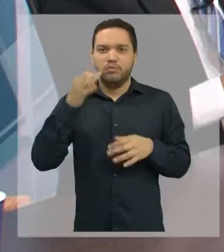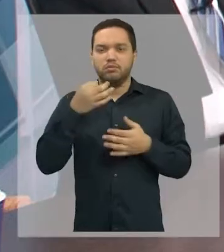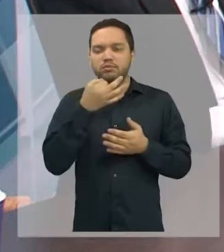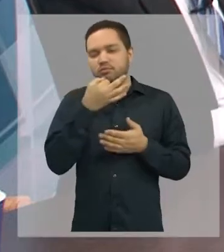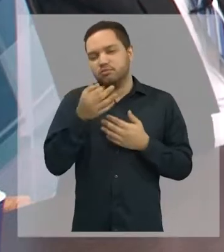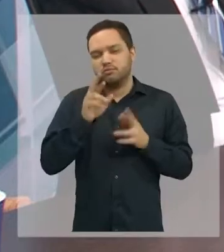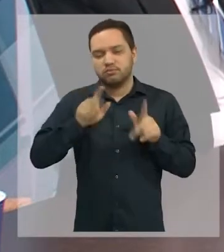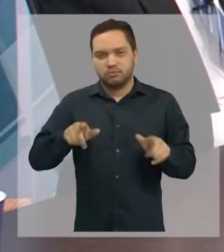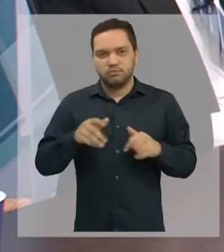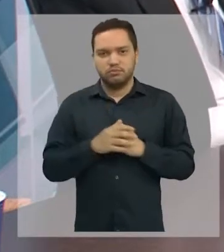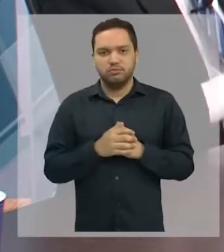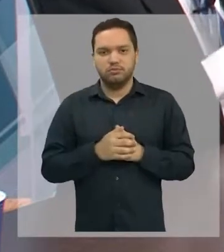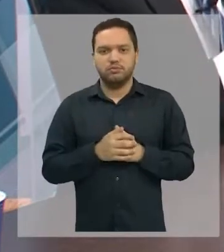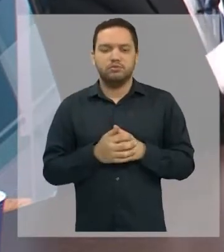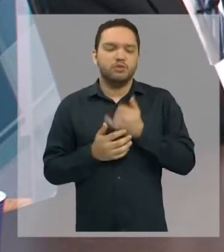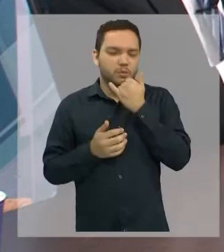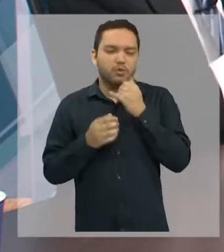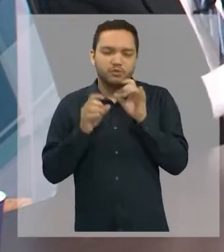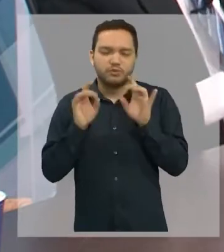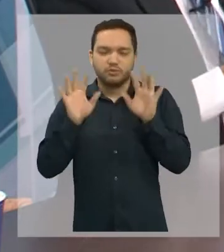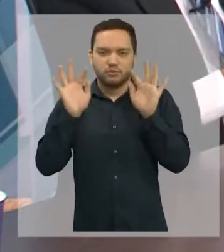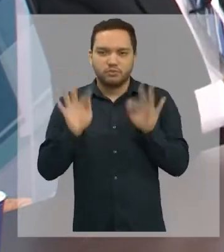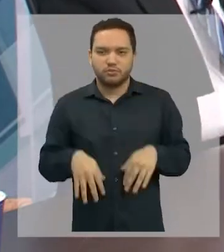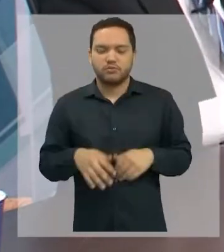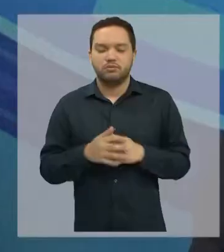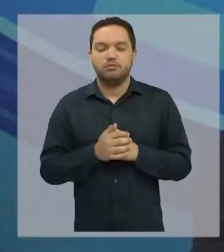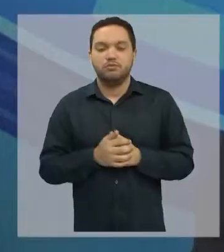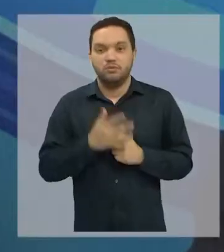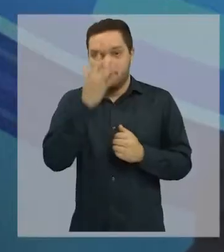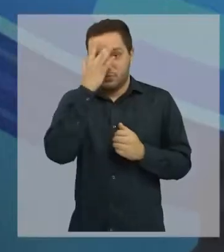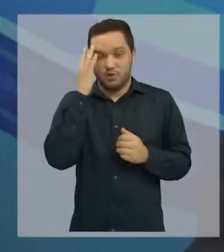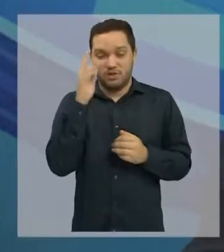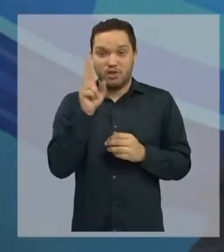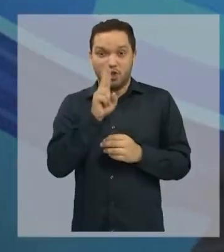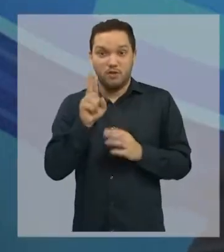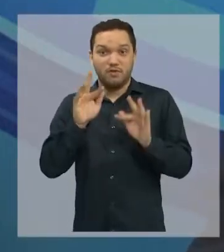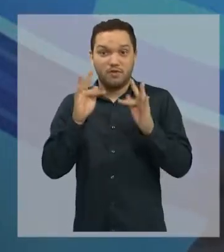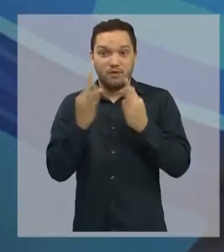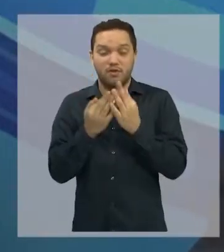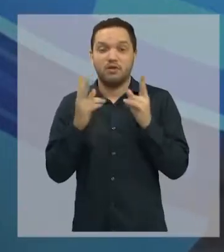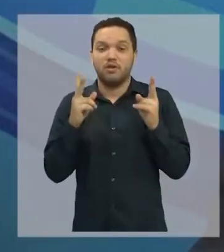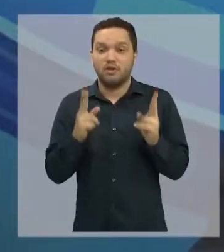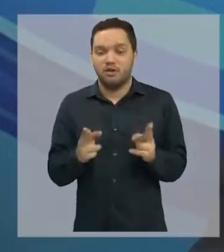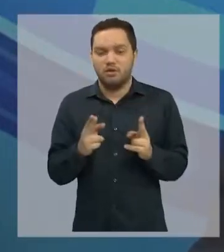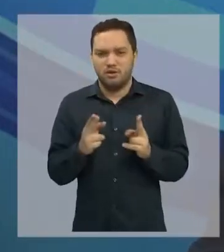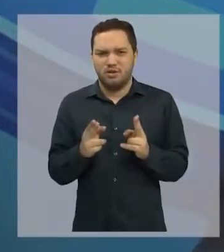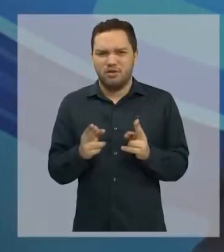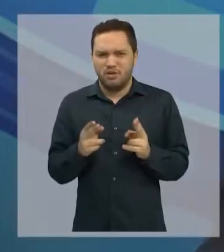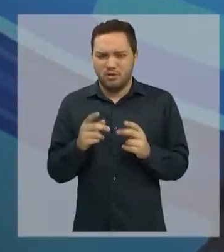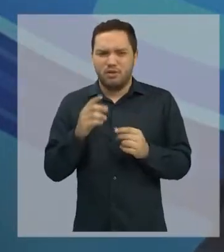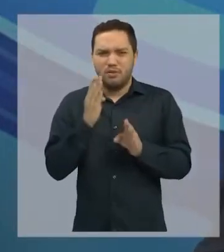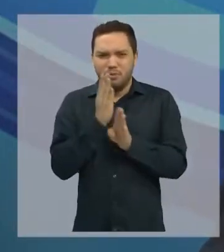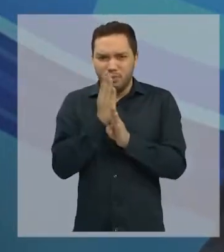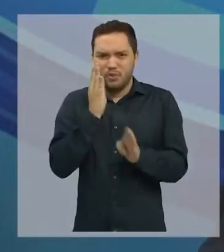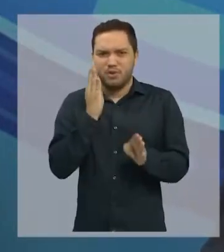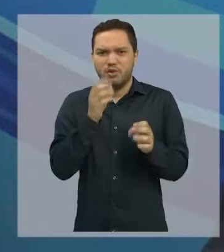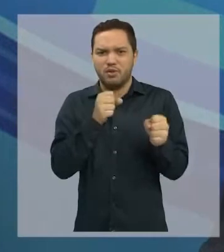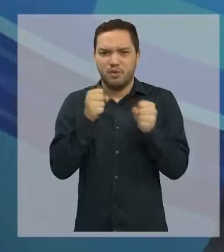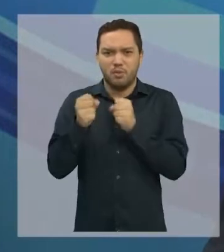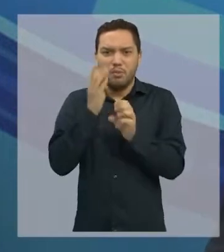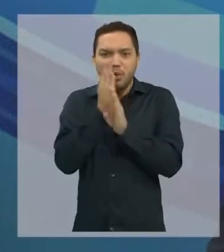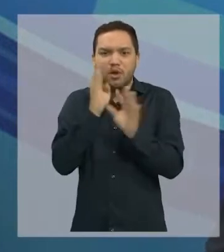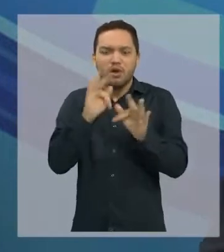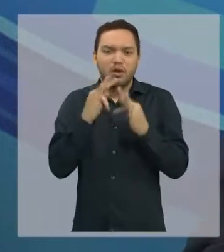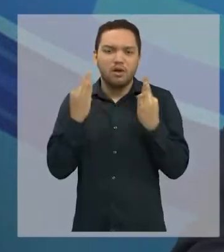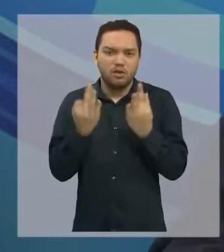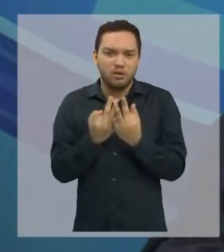me permite aqui só para poder... E só fechando. Mesmo aqueles que têm o nome, não significa que estejam no poder